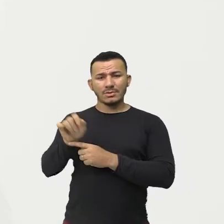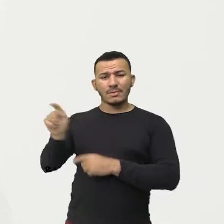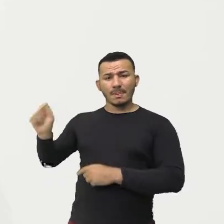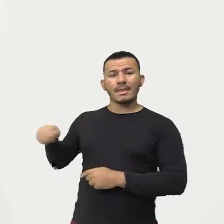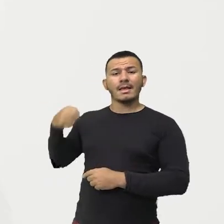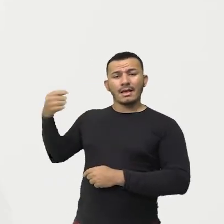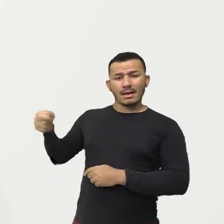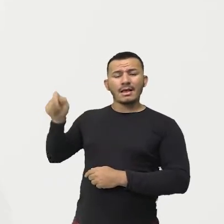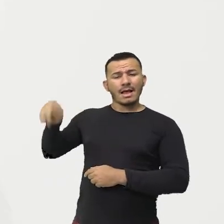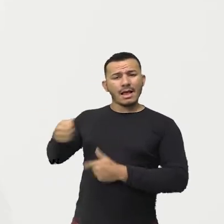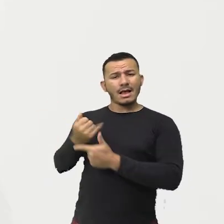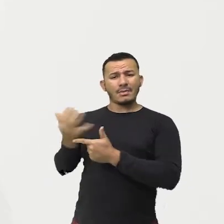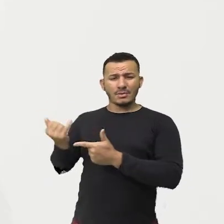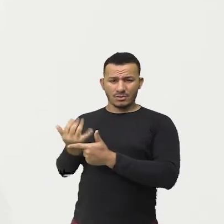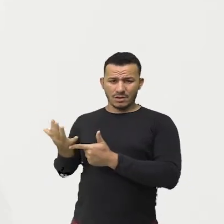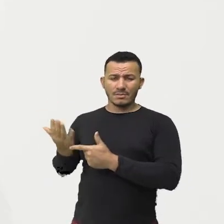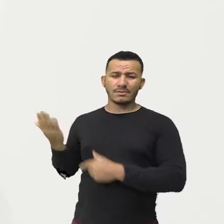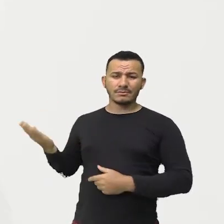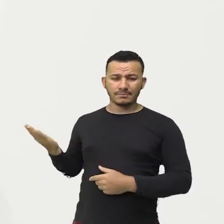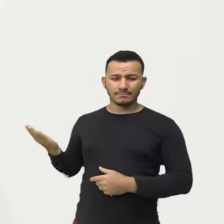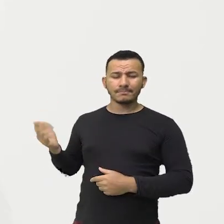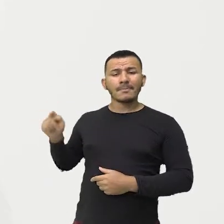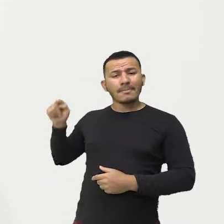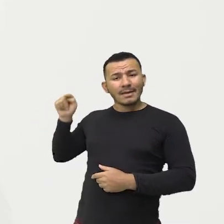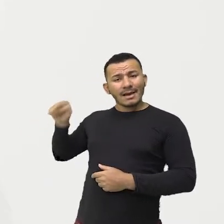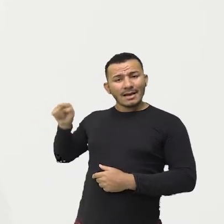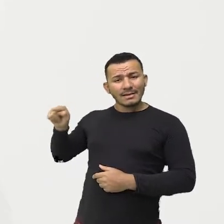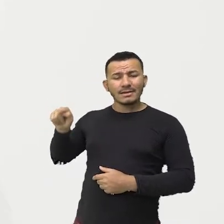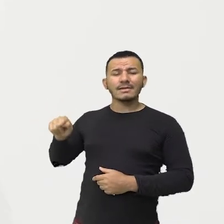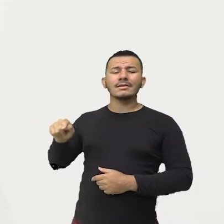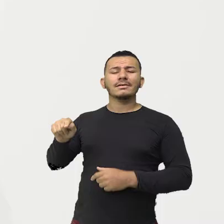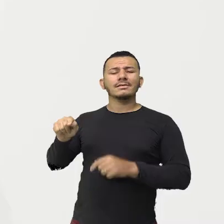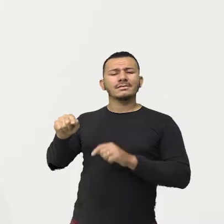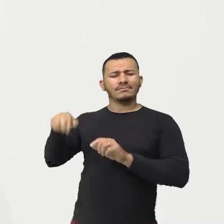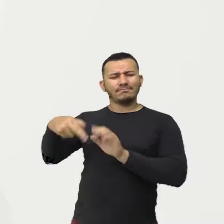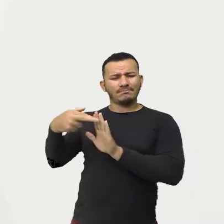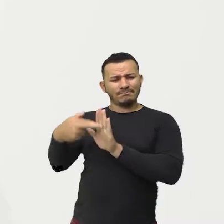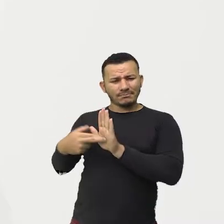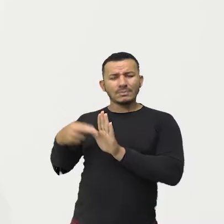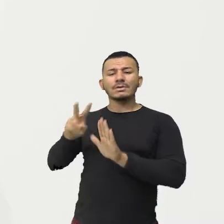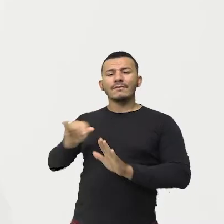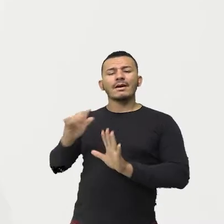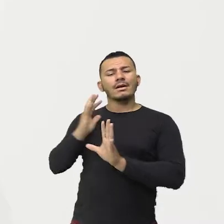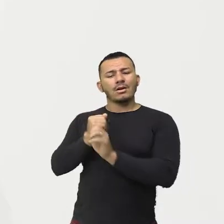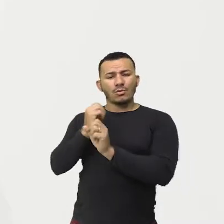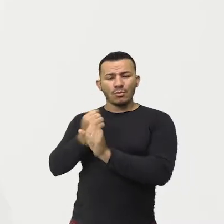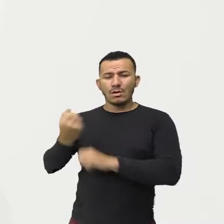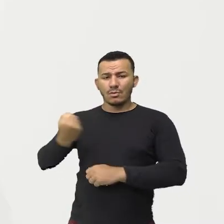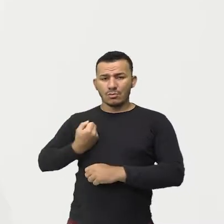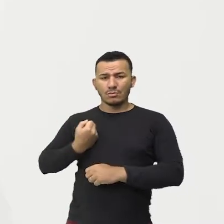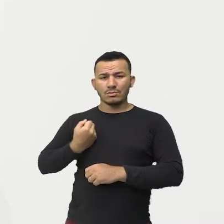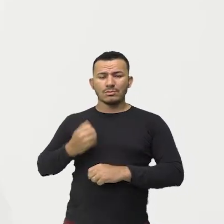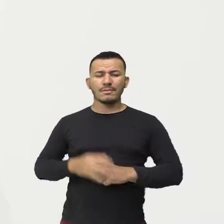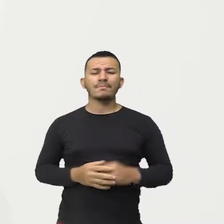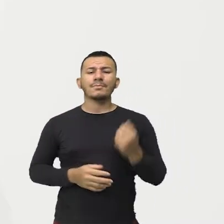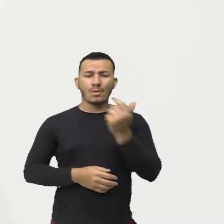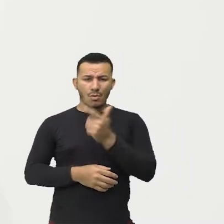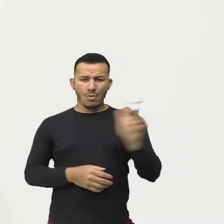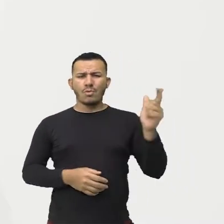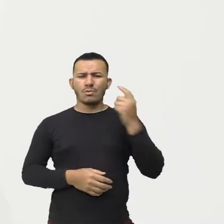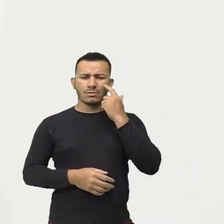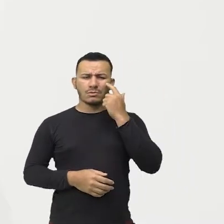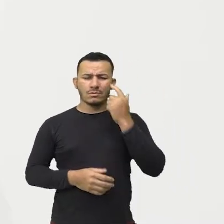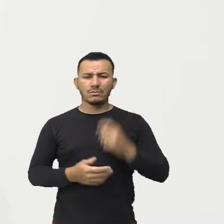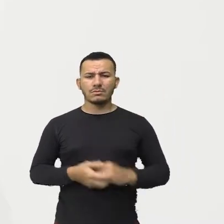uma expressão algébrica. É nessas expressões que a gente vai calcular valor numérico, tá legal? Outra expressão aqui, um